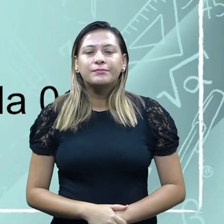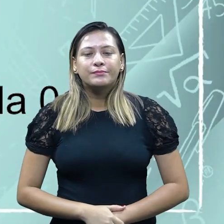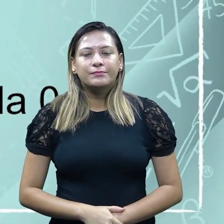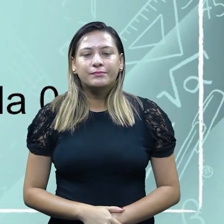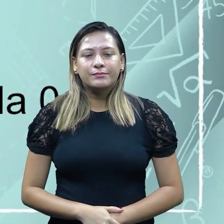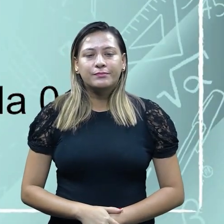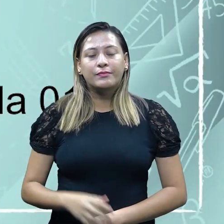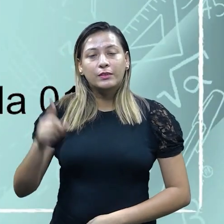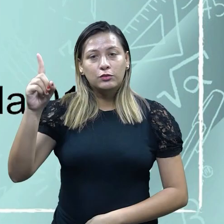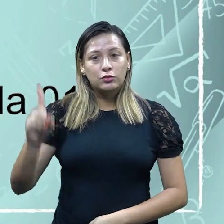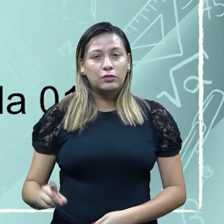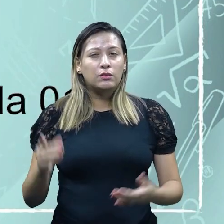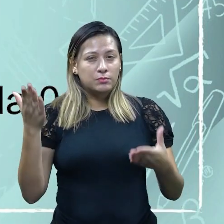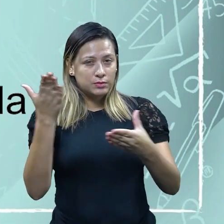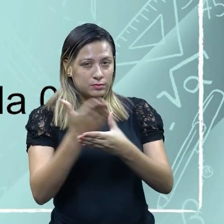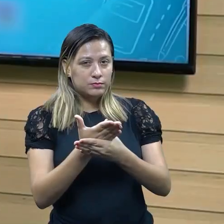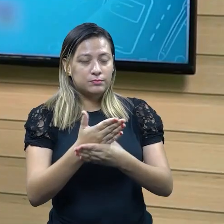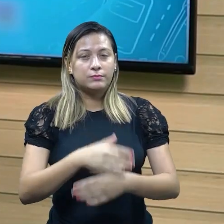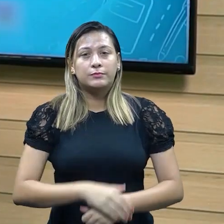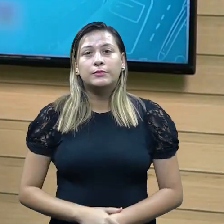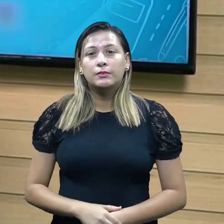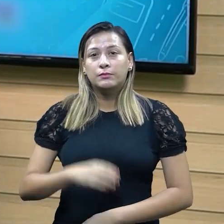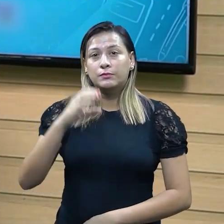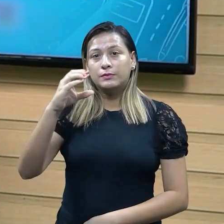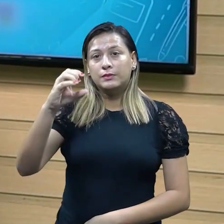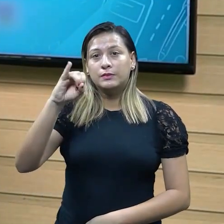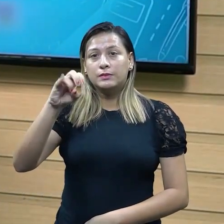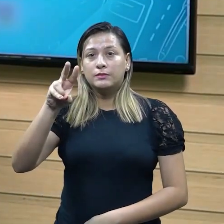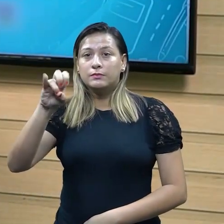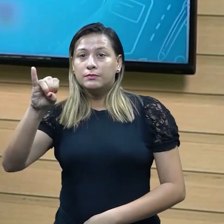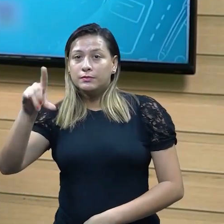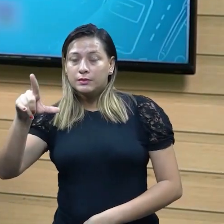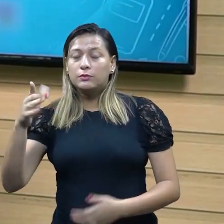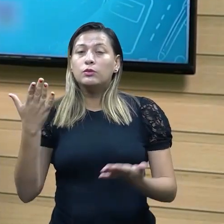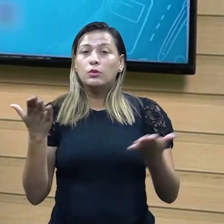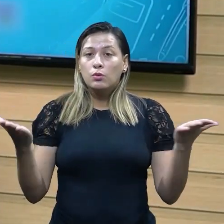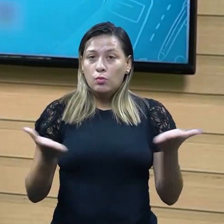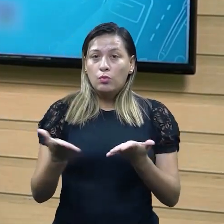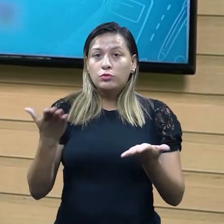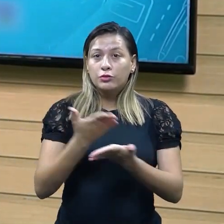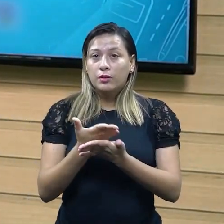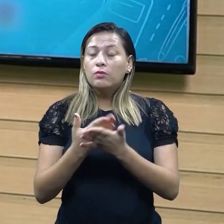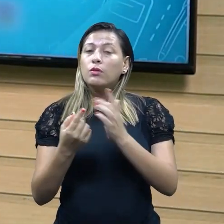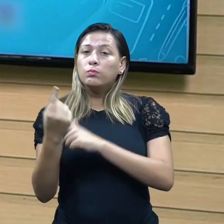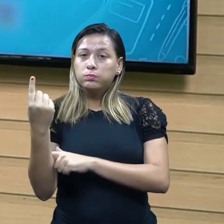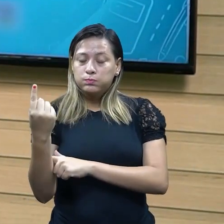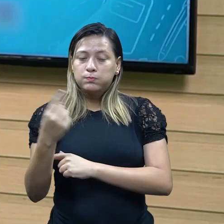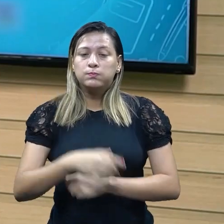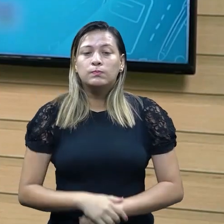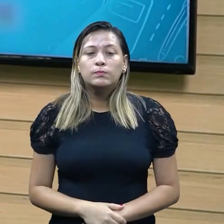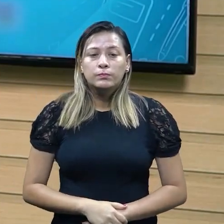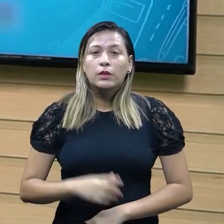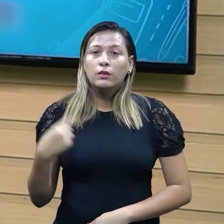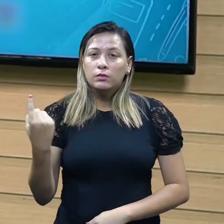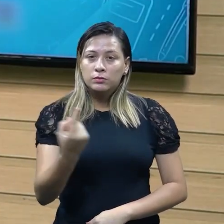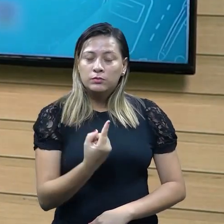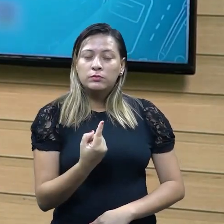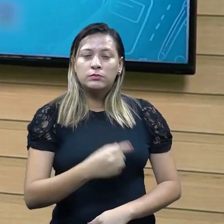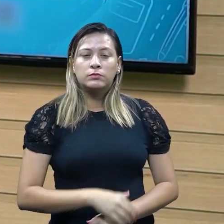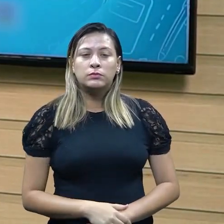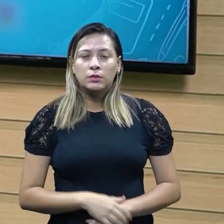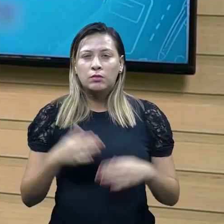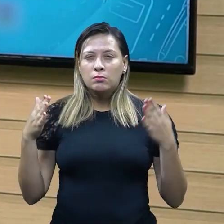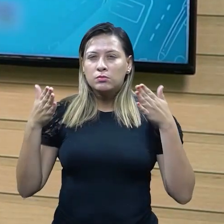Direito Processual Civil. Essa é a nossa primeira aula de Direito Processual e nós já vamos adentrar em alguns